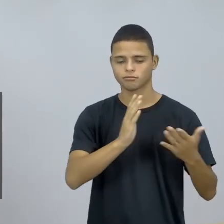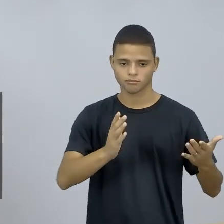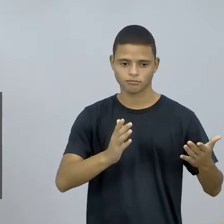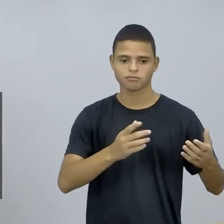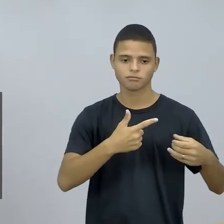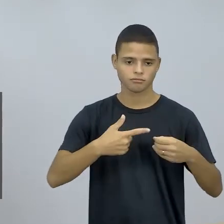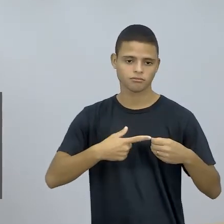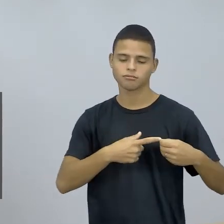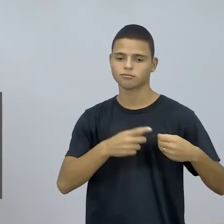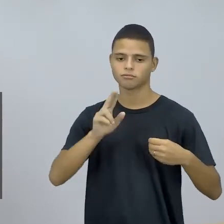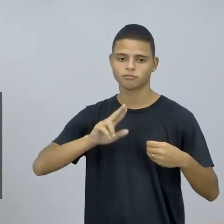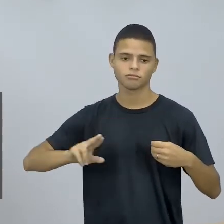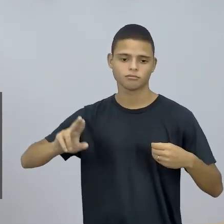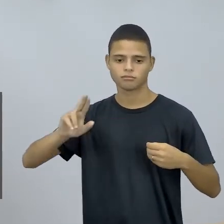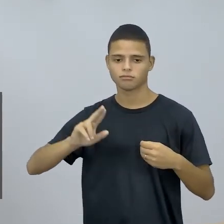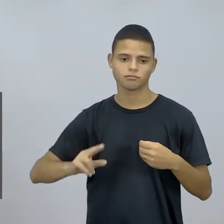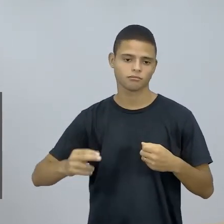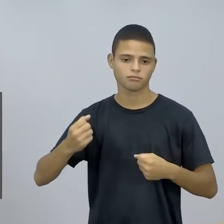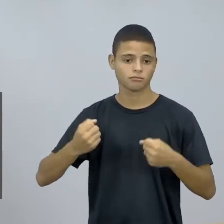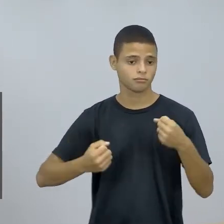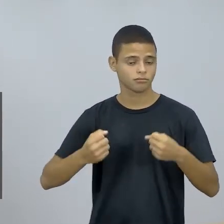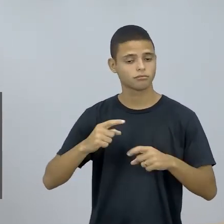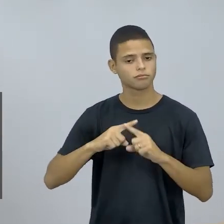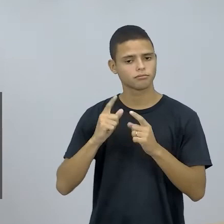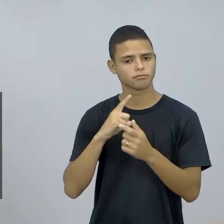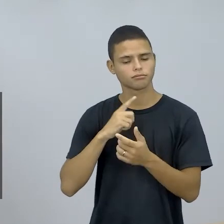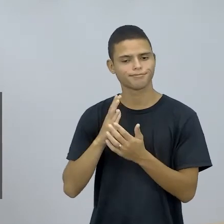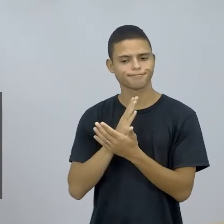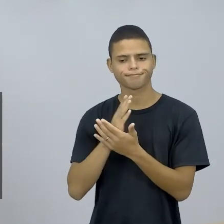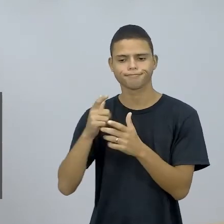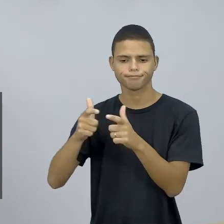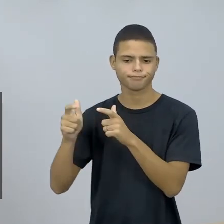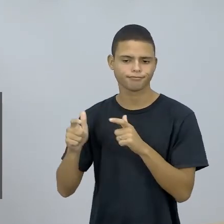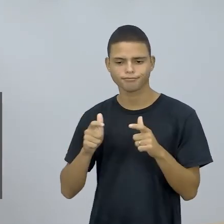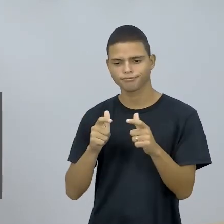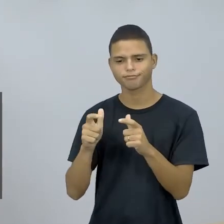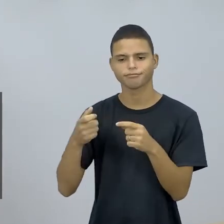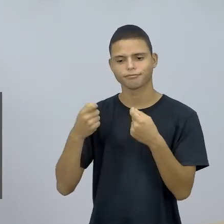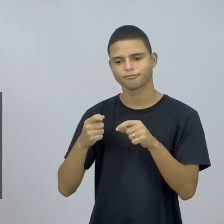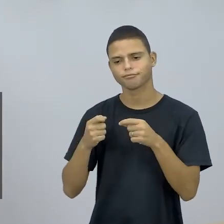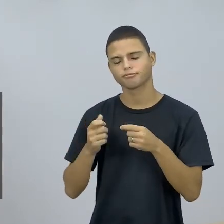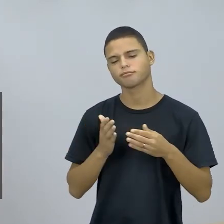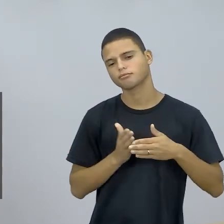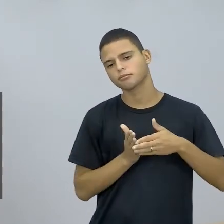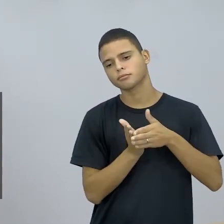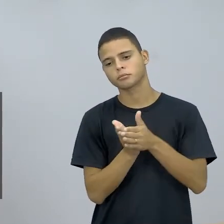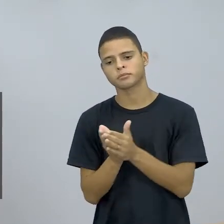carro, mas tem locais que você tem que ir